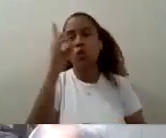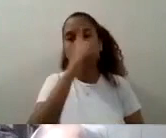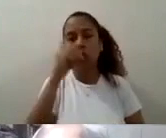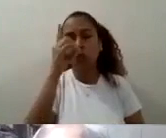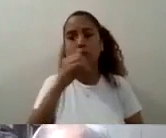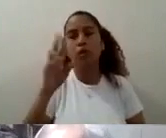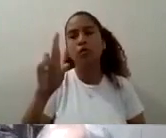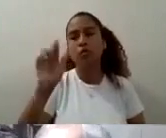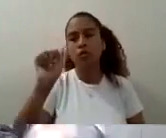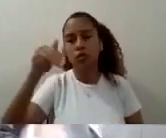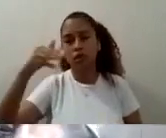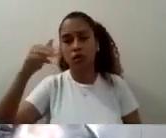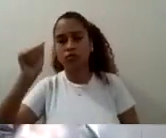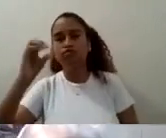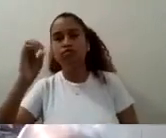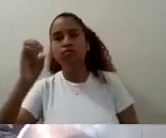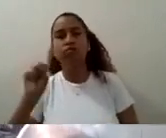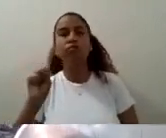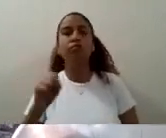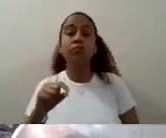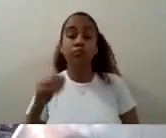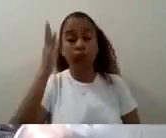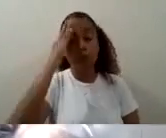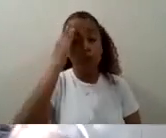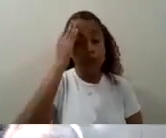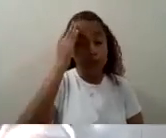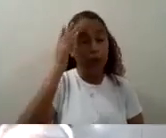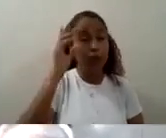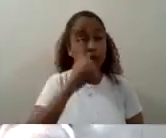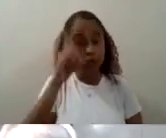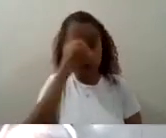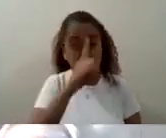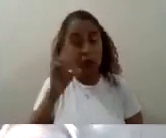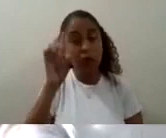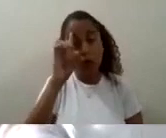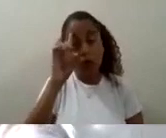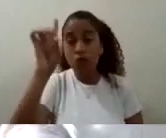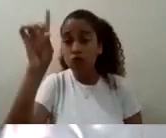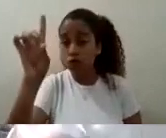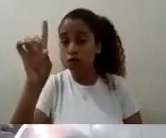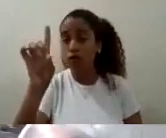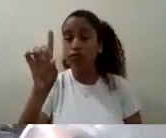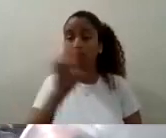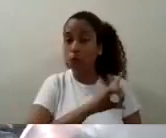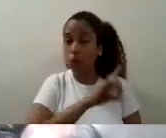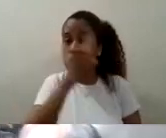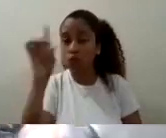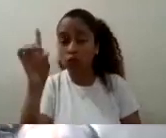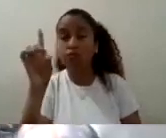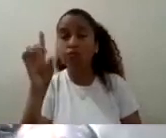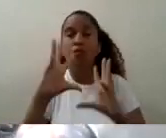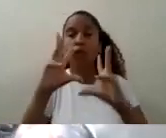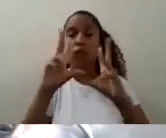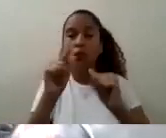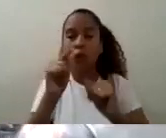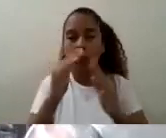março. Mas a gente sabe que o Domingo de Ramos é uma data em que todas as igrejas têm as suas